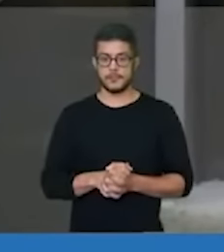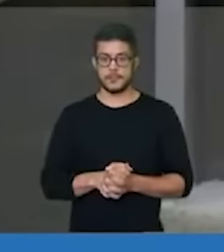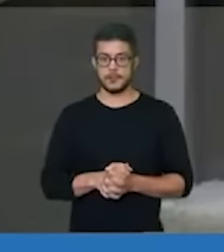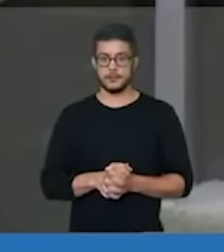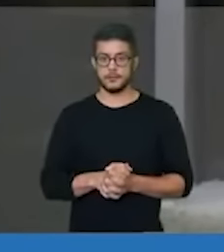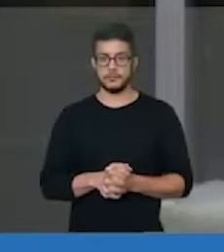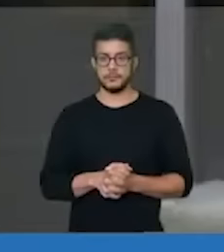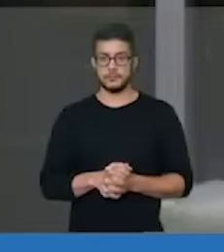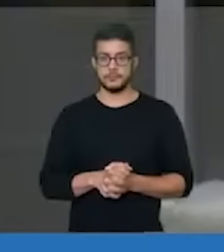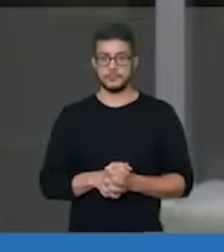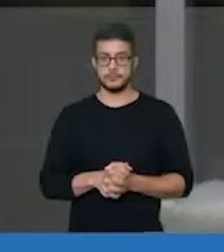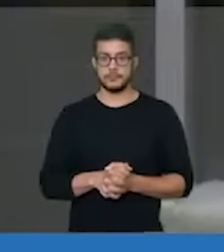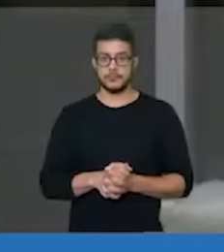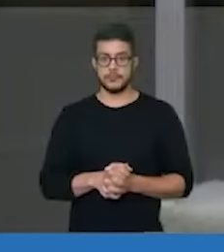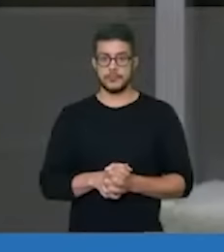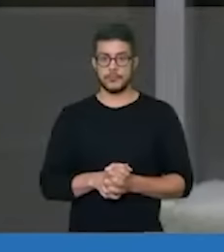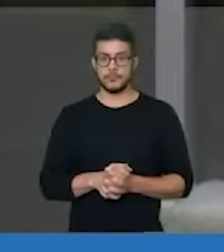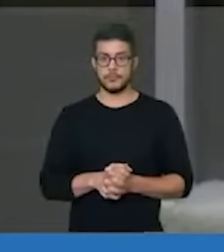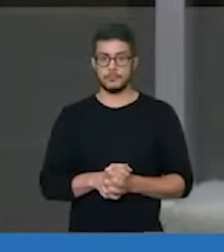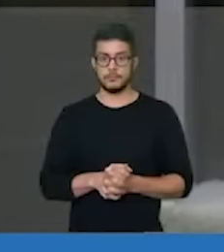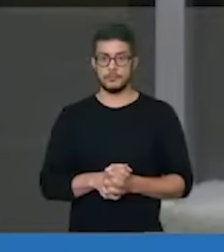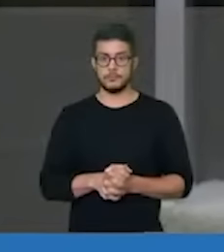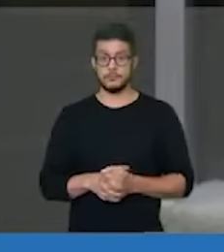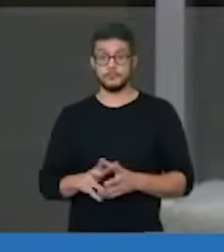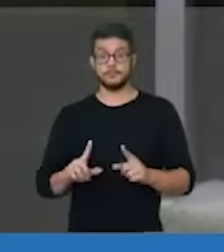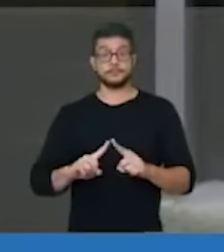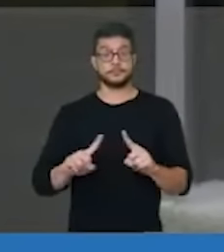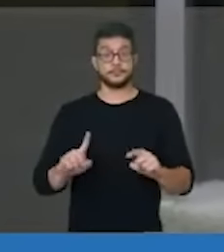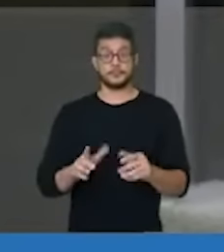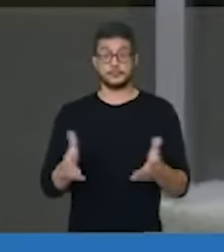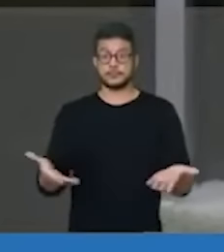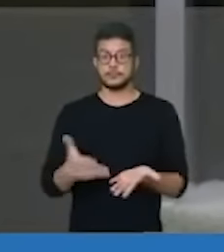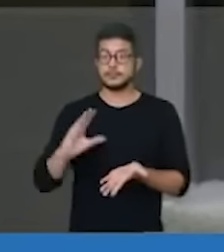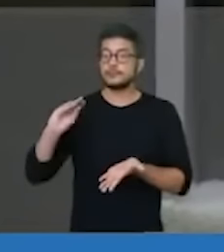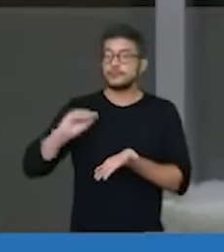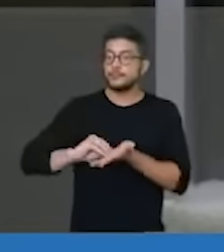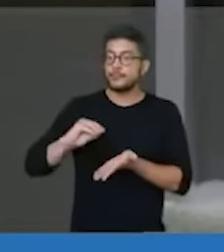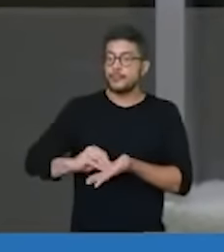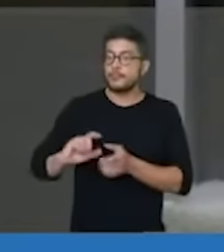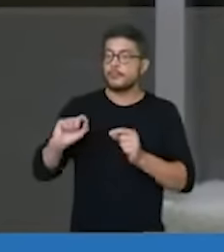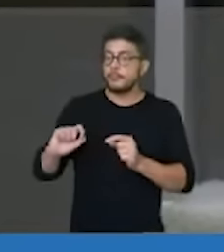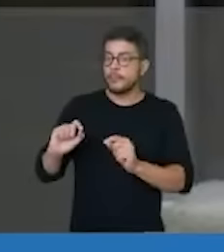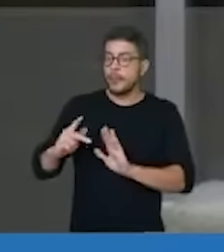Líder, incorporou? Falta um plano de trabalho.